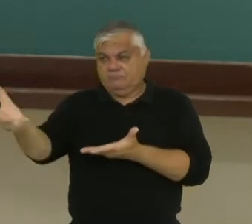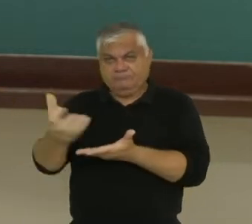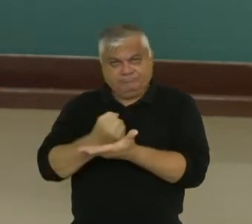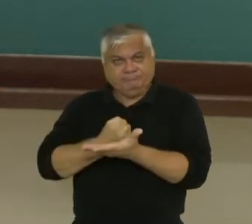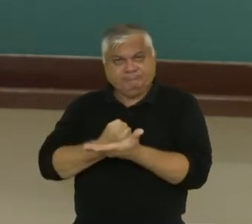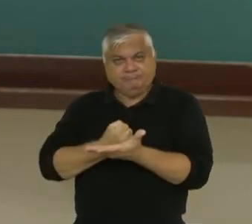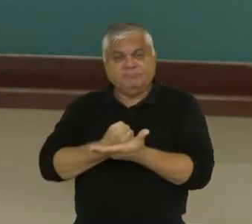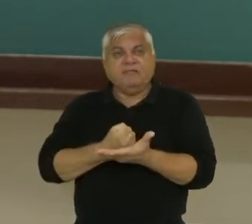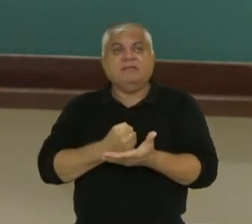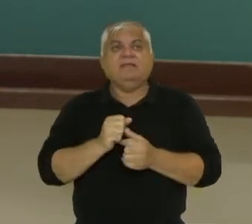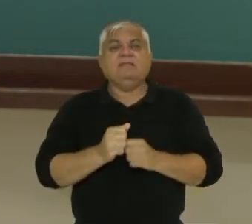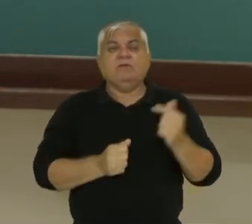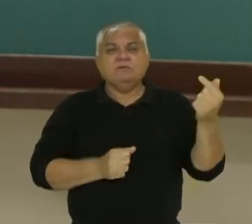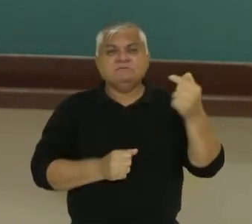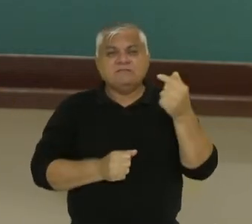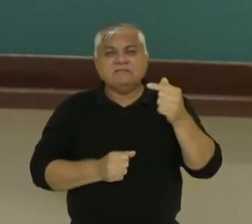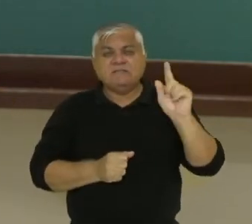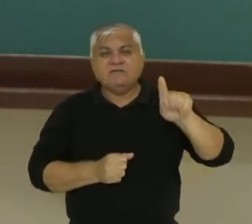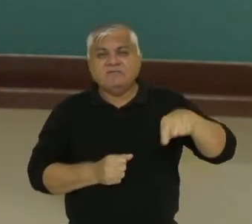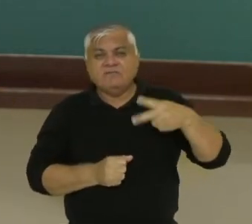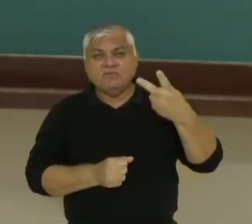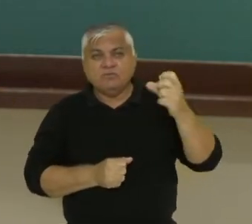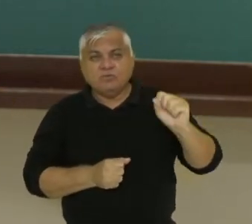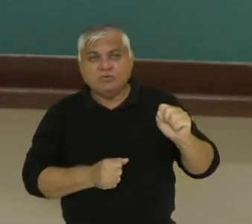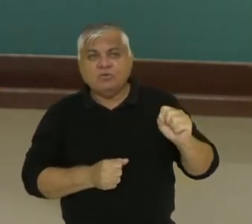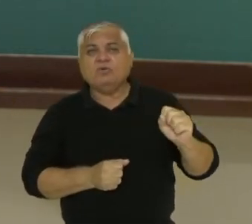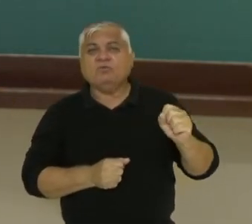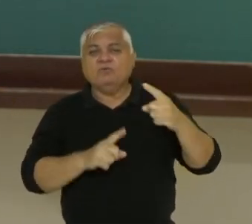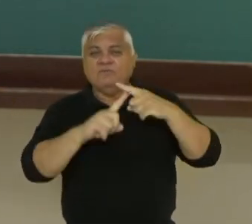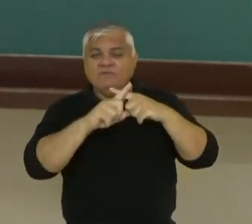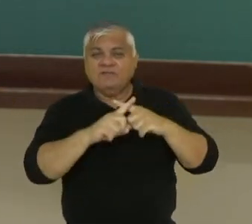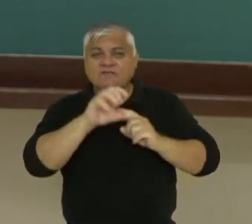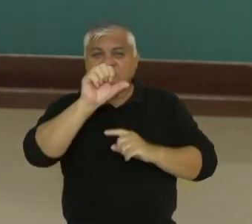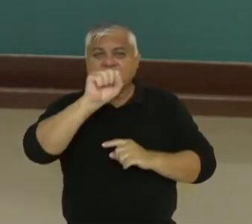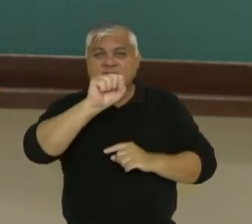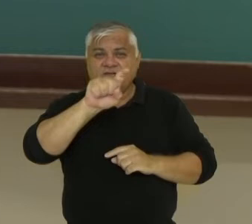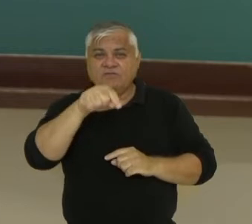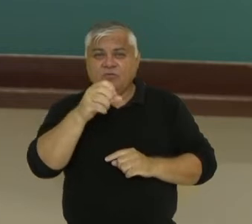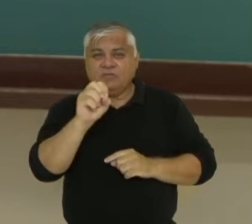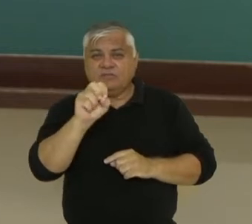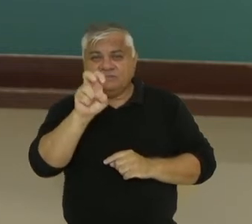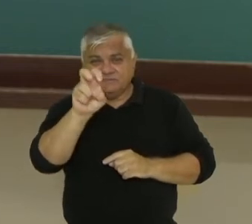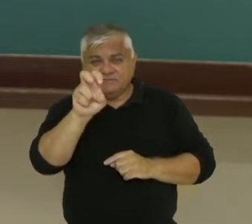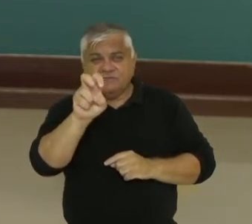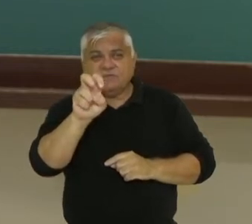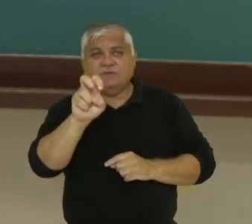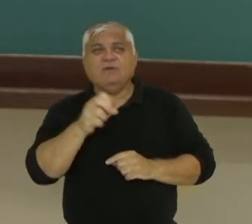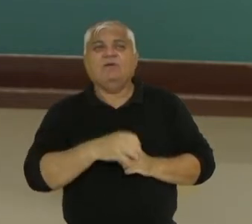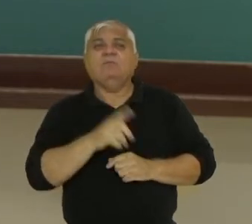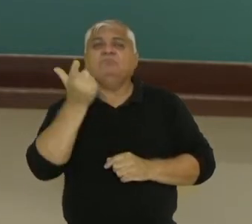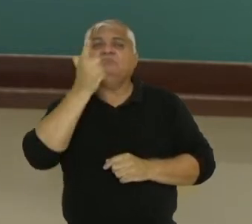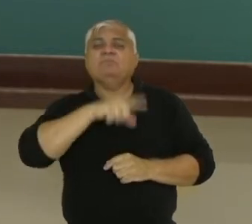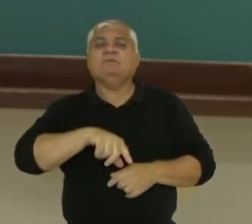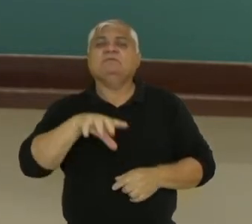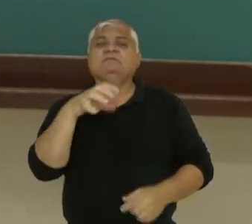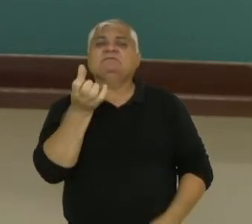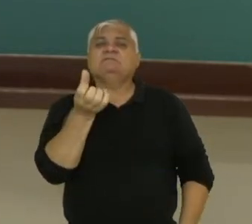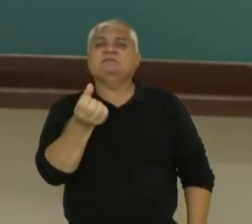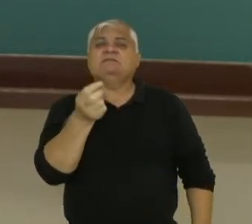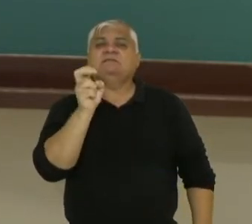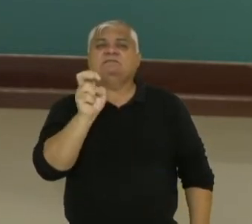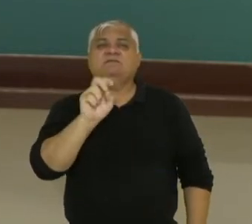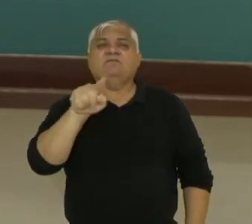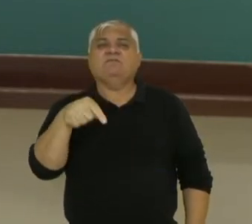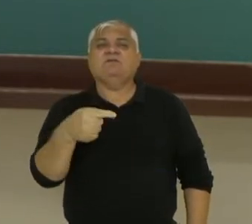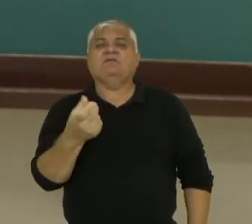Então, 77,28 pelo 85%, que é o dividido 85 por 100, eu vou ter de rendimento R$